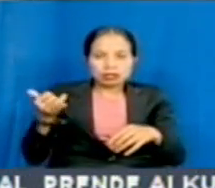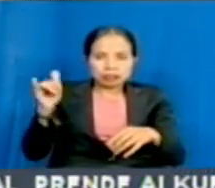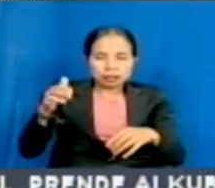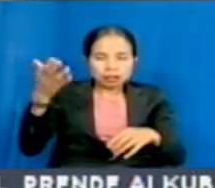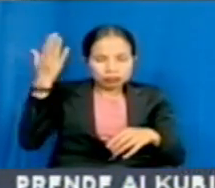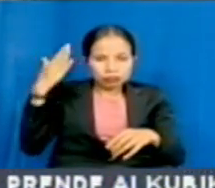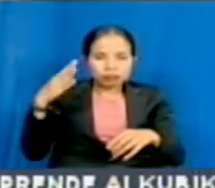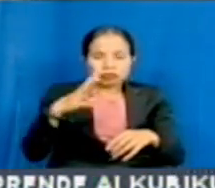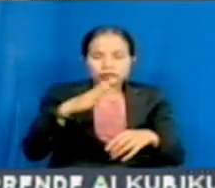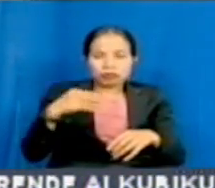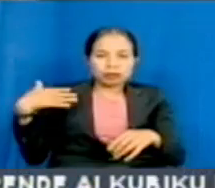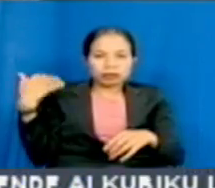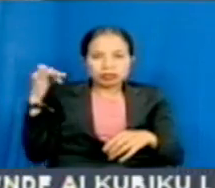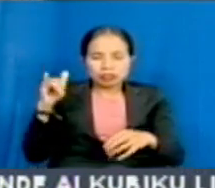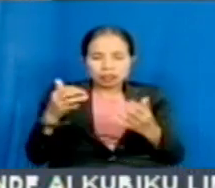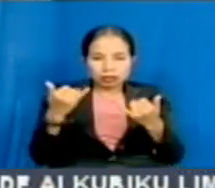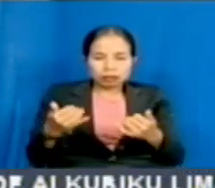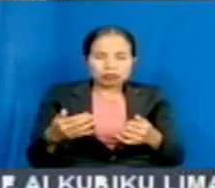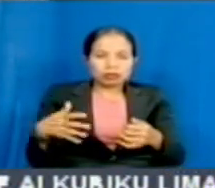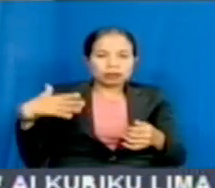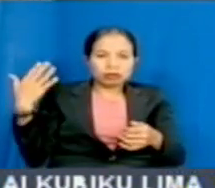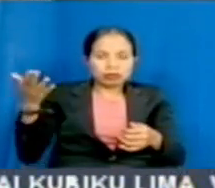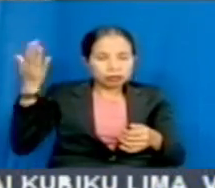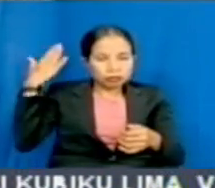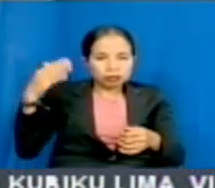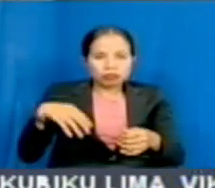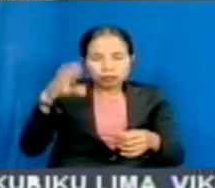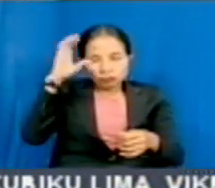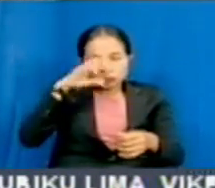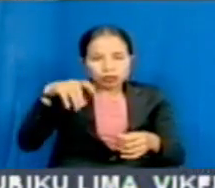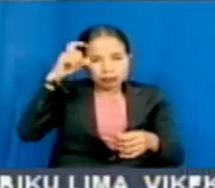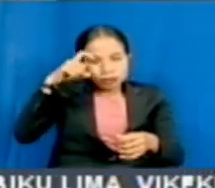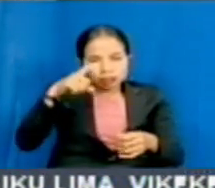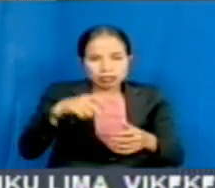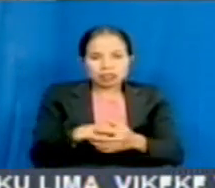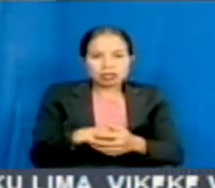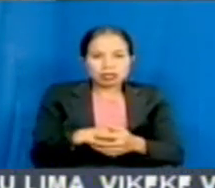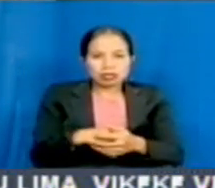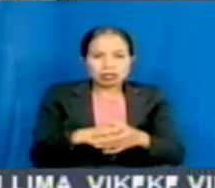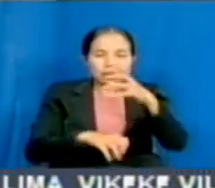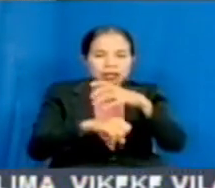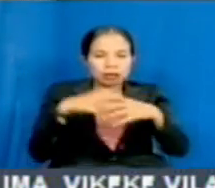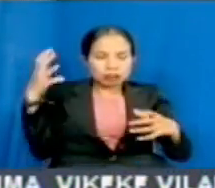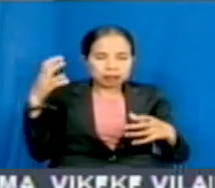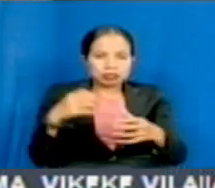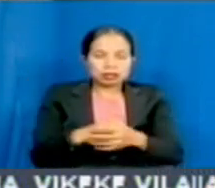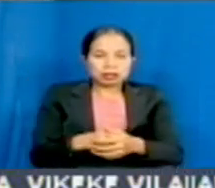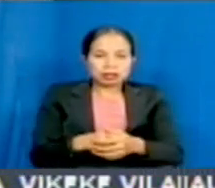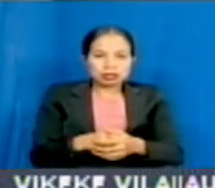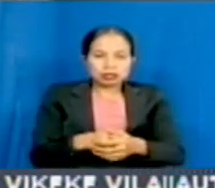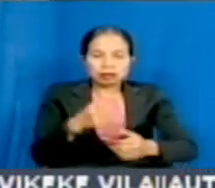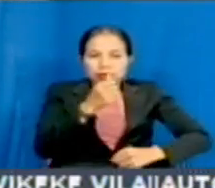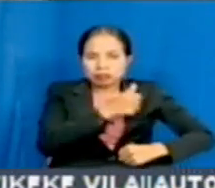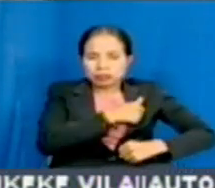ou jovem sira agora. Jovem sira uluco buca matene para atuduni, invasor sira. Jovem sira